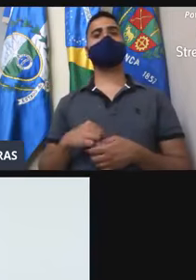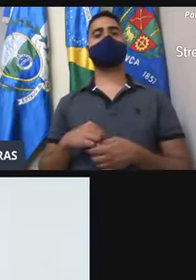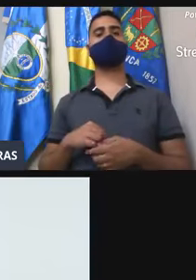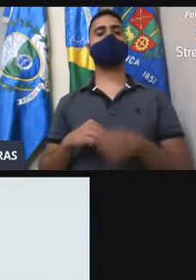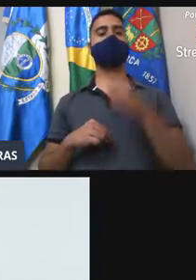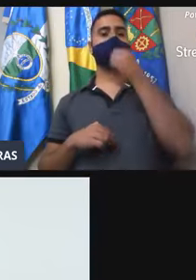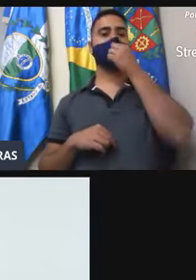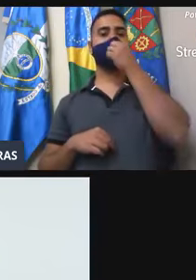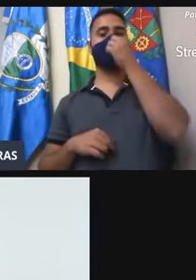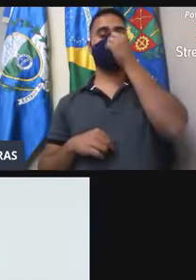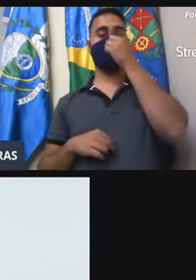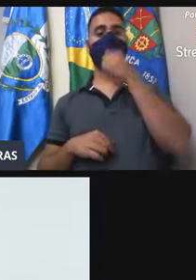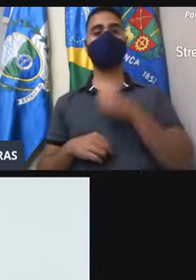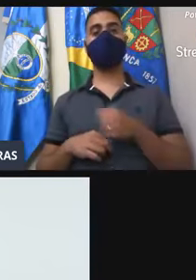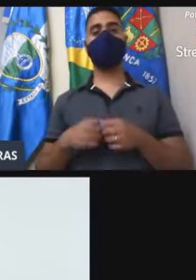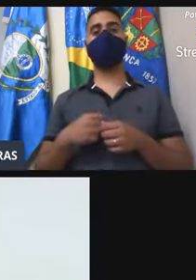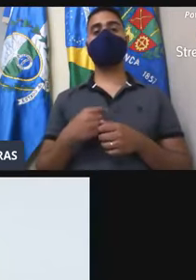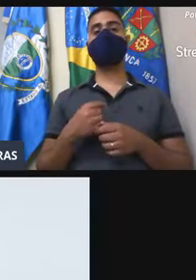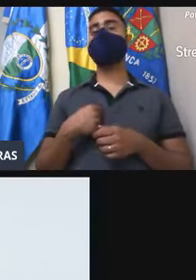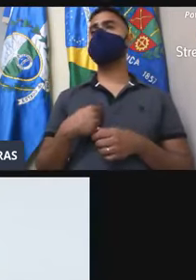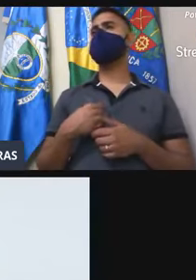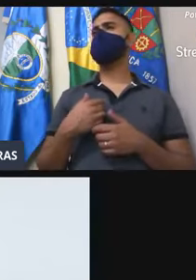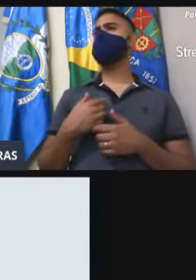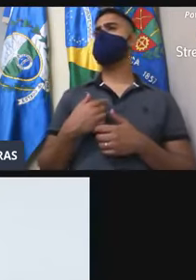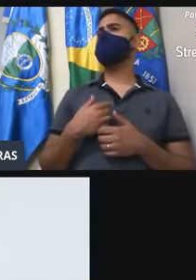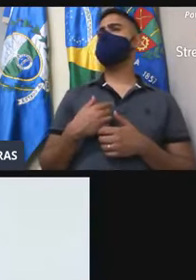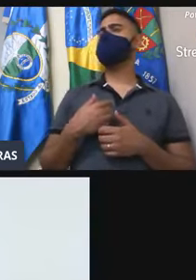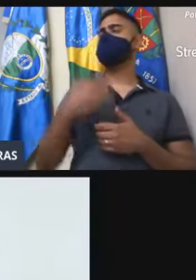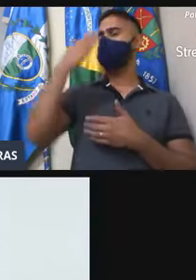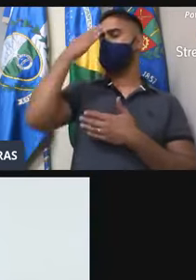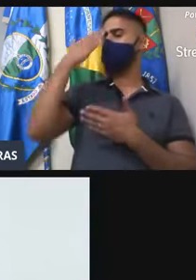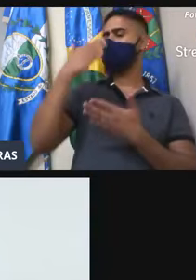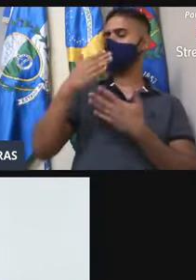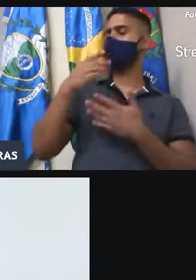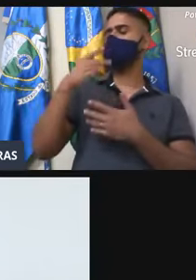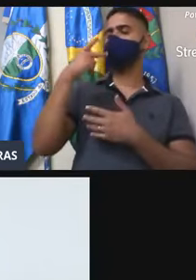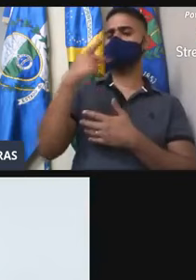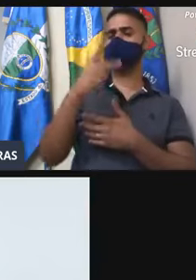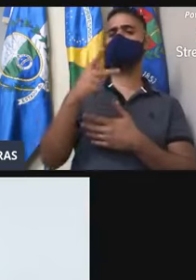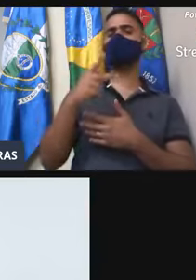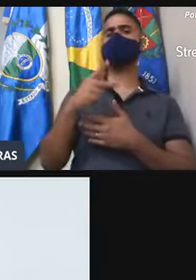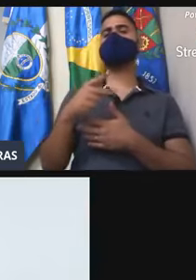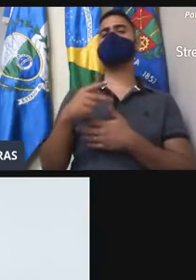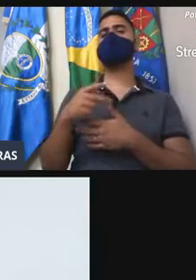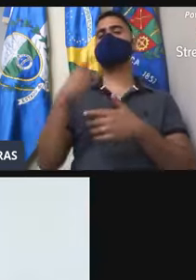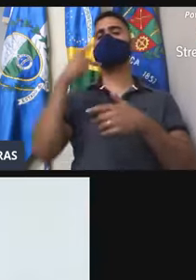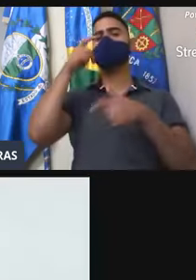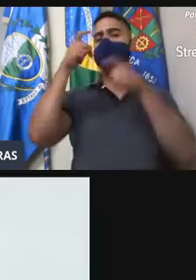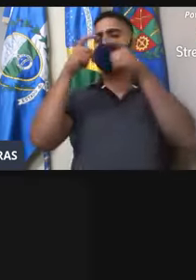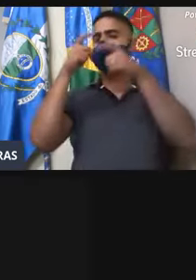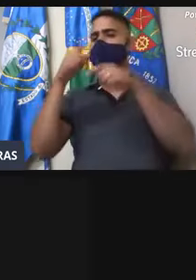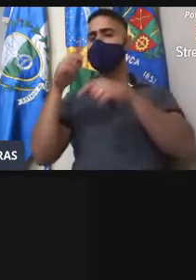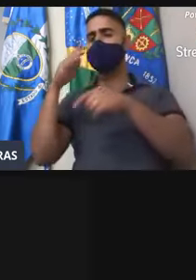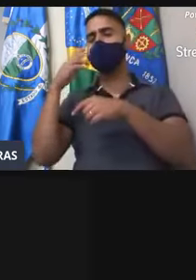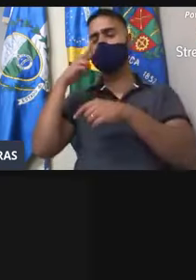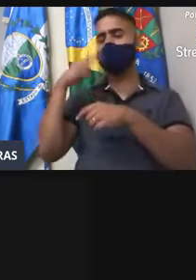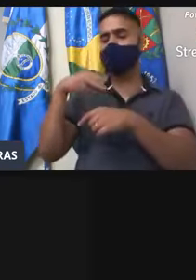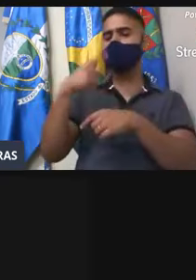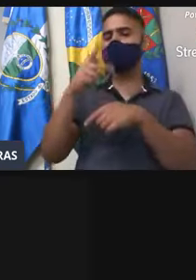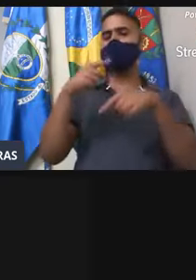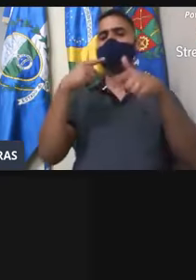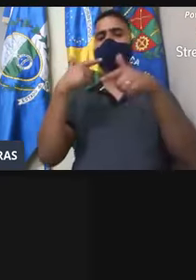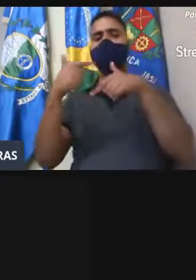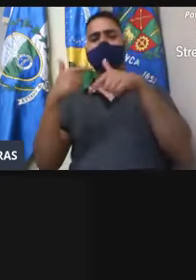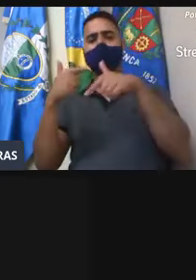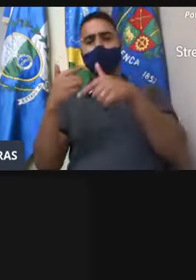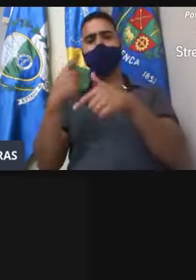publicamente registrado nessa casa a minha admiração pelo seu interesse. Eu tenho acompanhado seus estudos